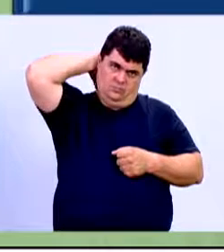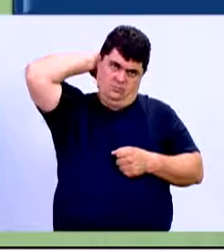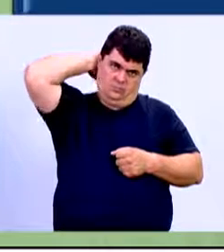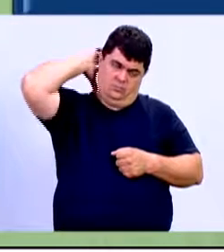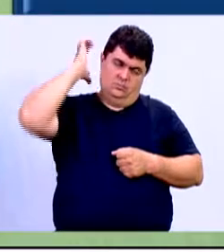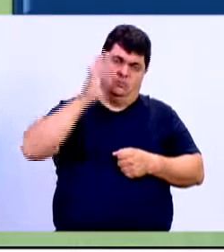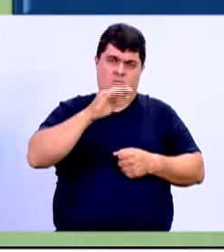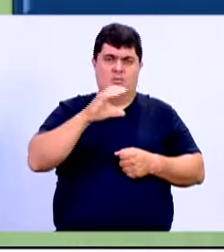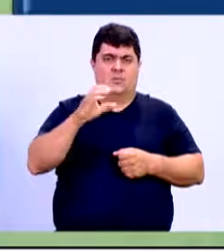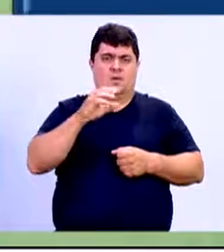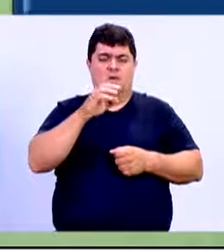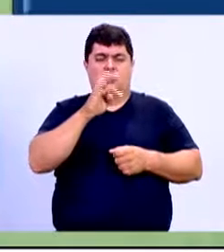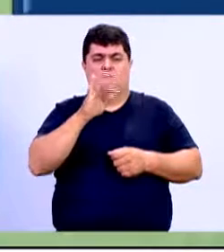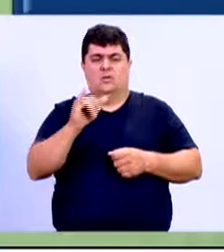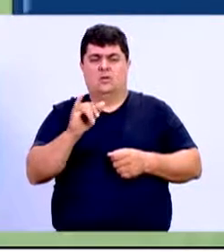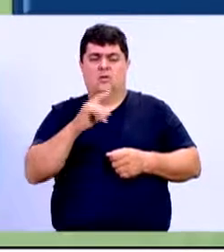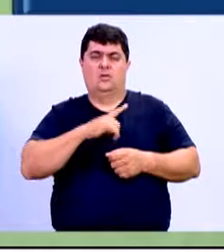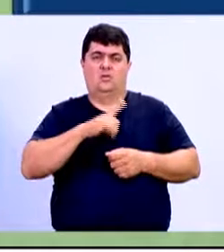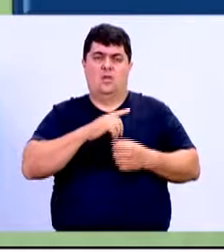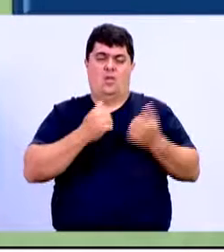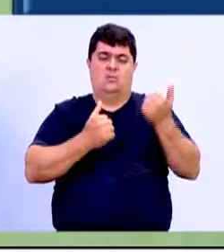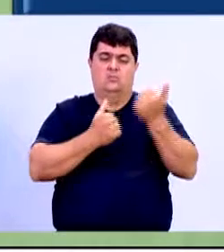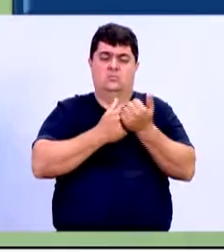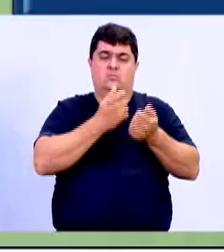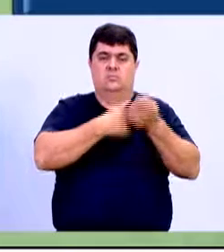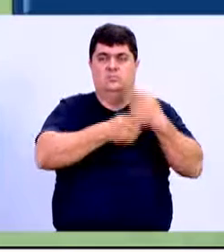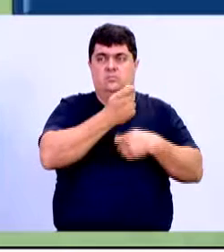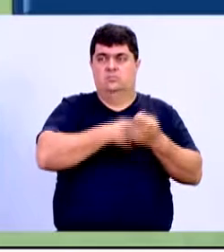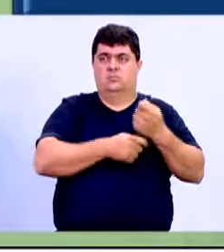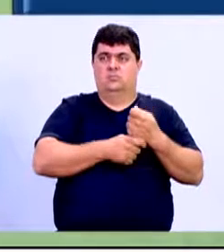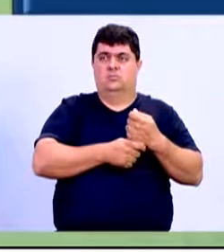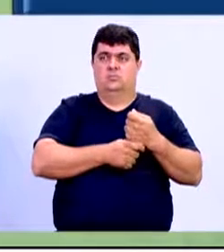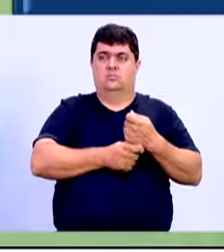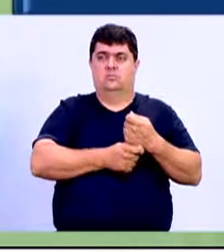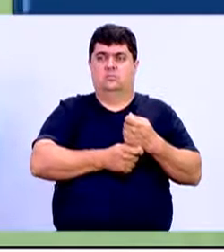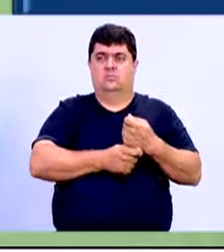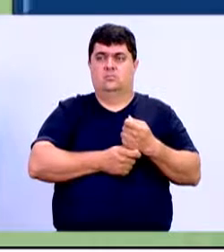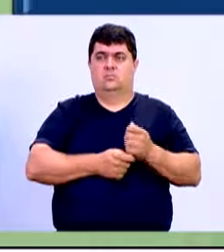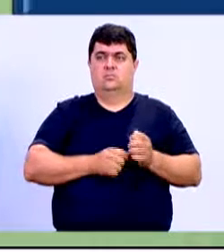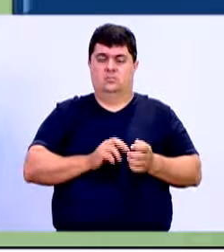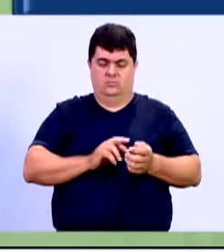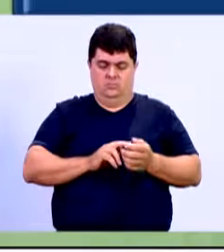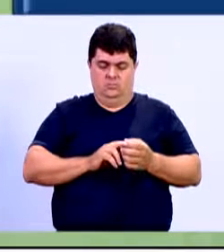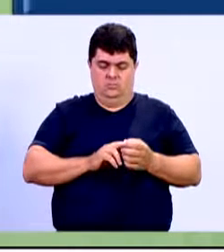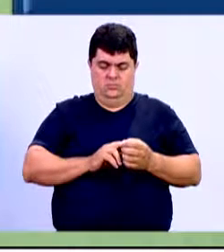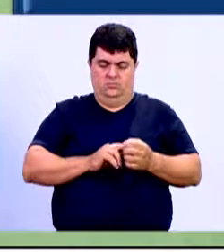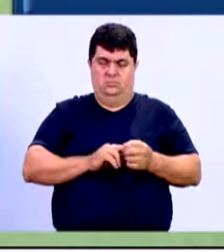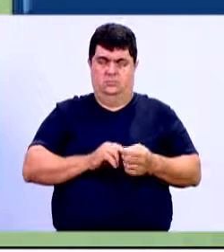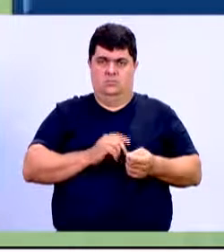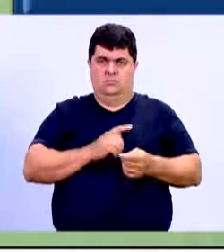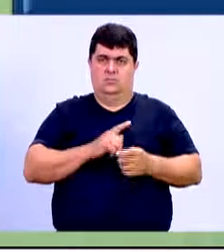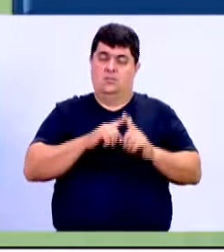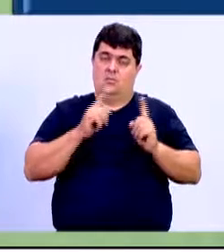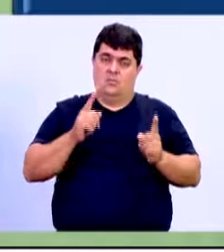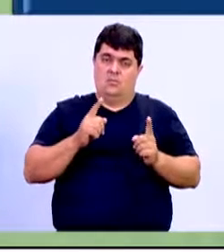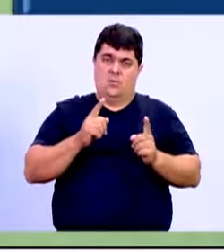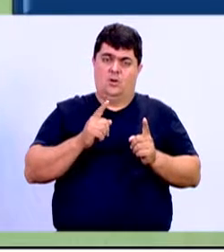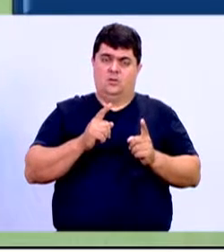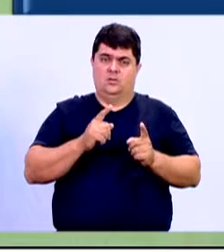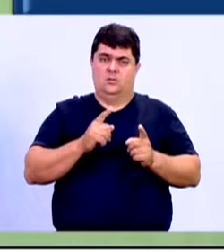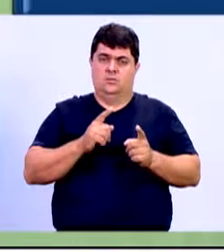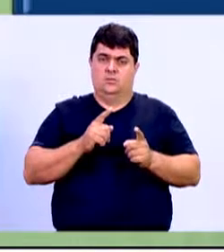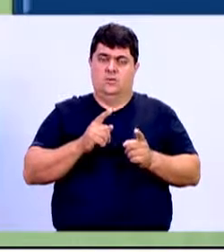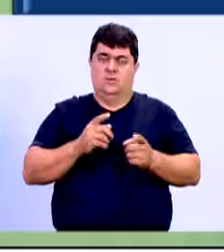tribunal, a TI ela ficava subordinada. Abaixo aqui, era uma caixinha abaixo da administração. Mas o que